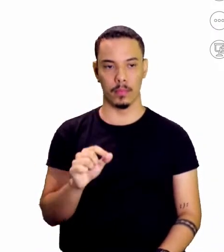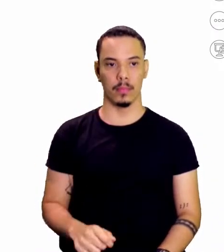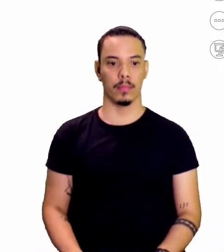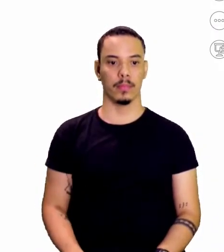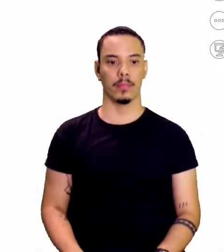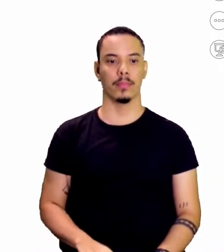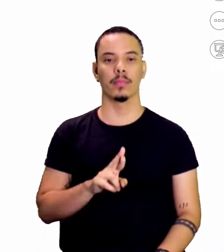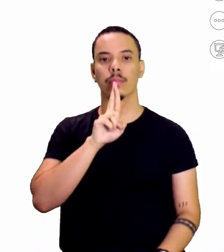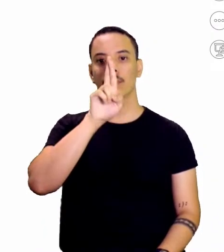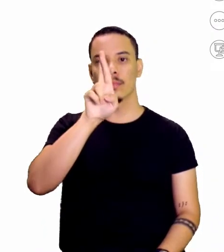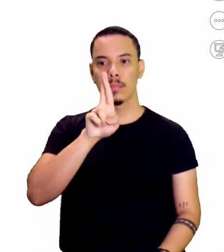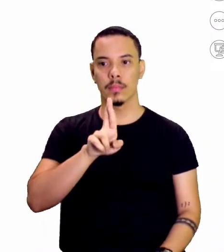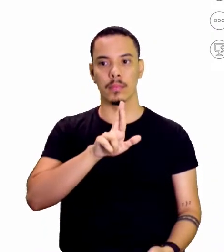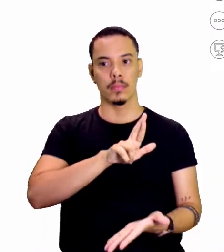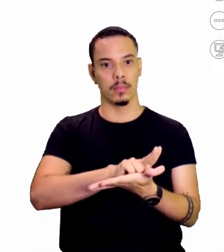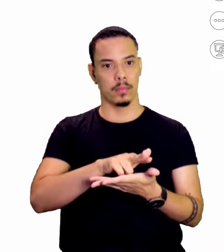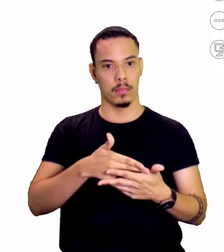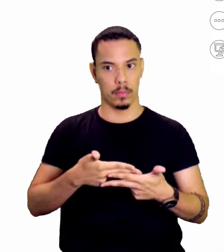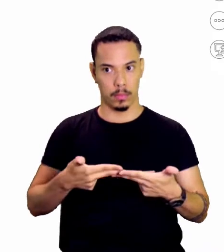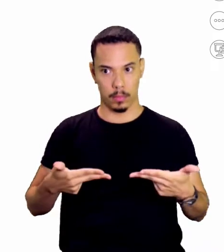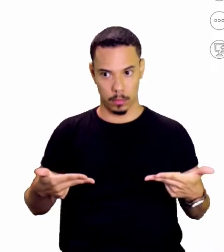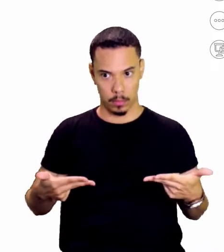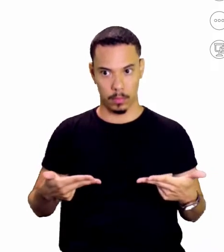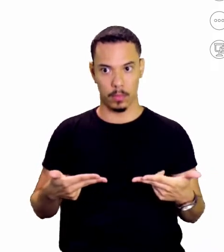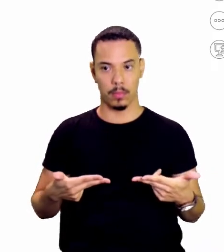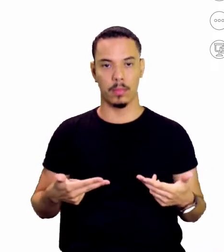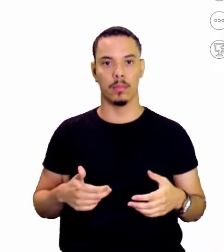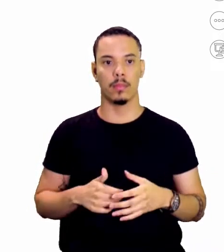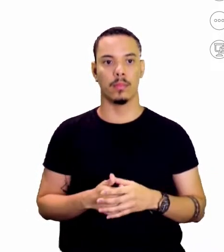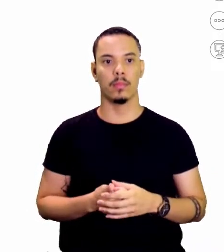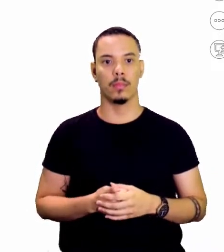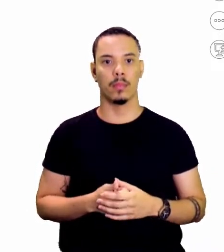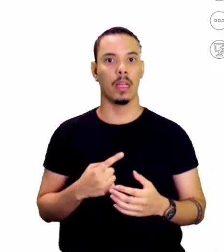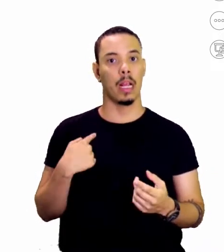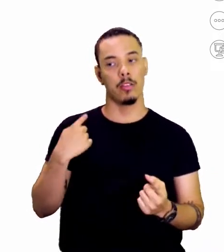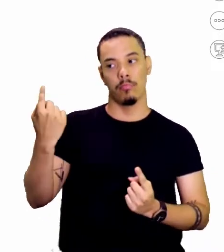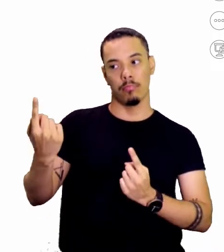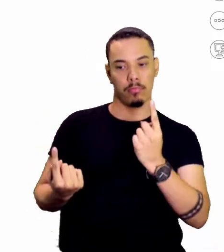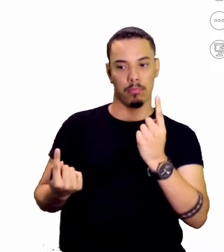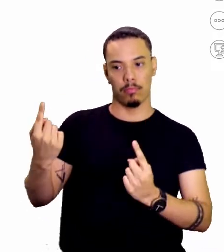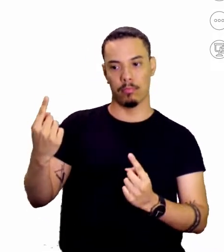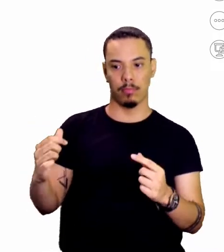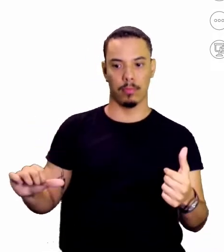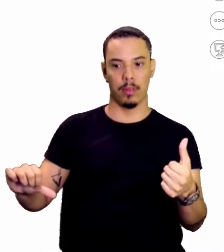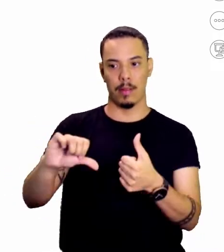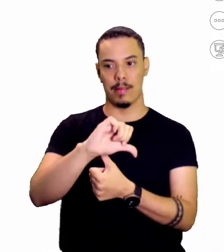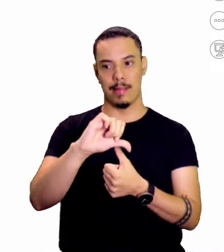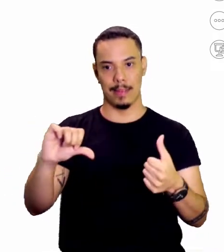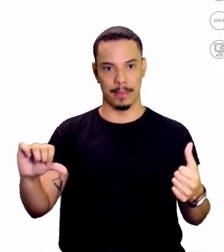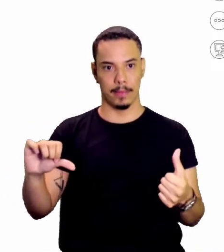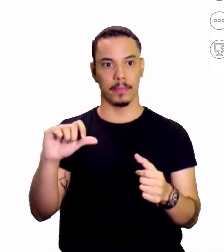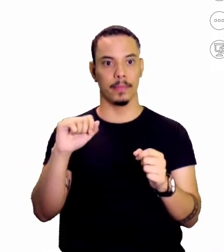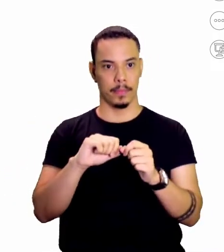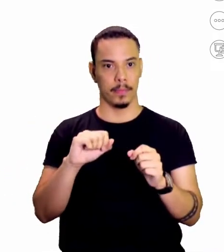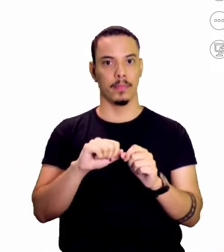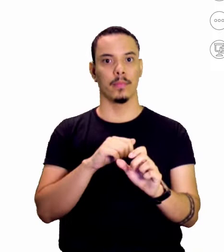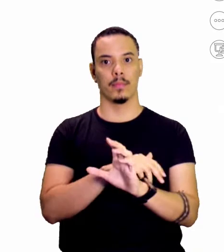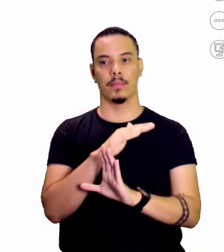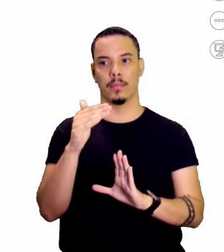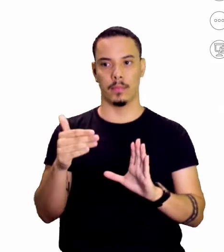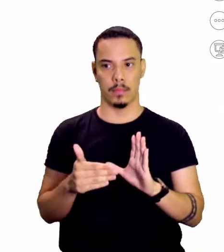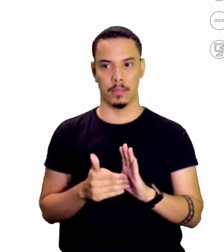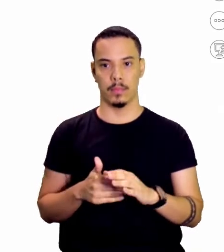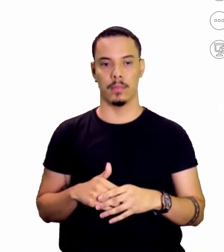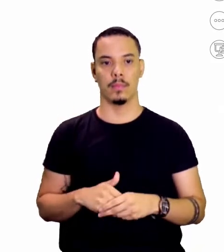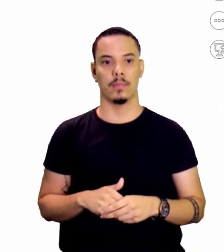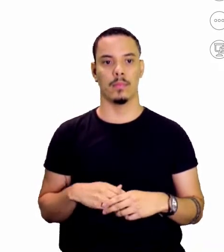nós temos que responder várias coisas vou começar a responder a primeira e vou passar para o seu desce assim a gente vai conseguir fazer isso aqui tudo com